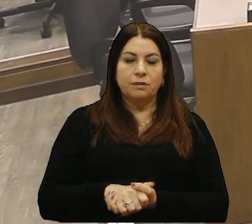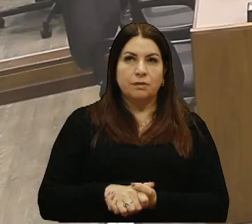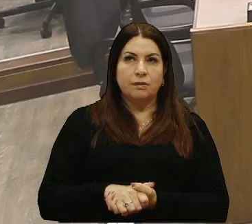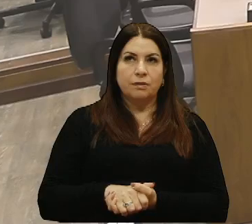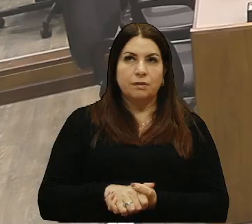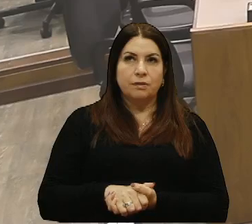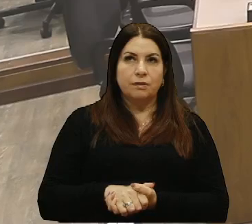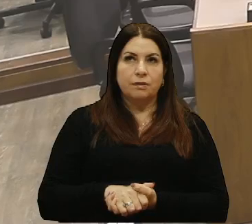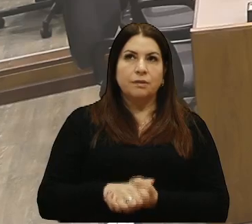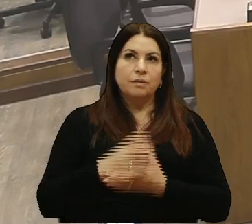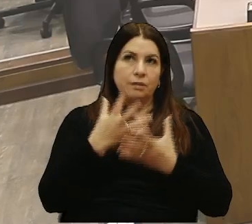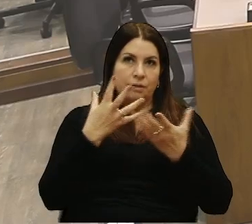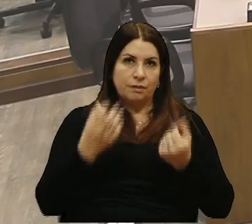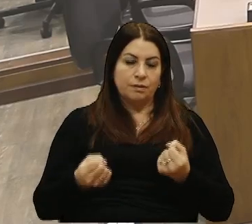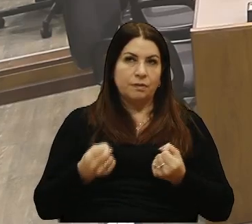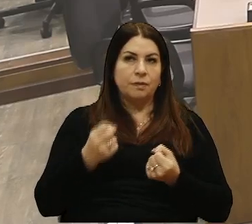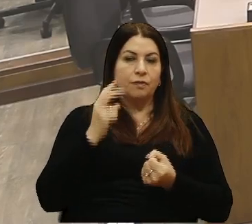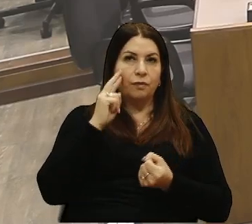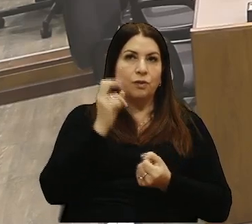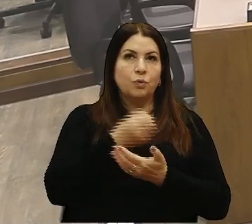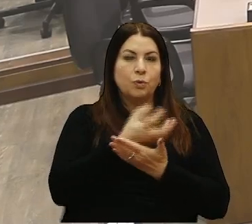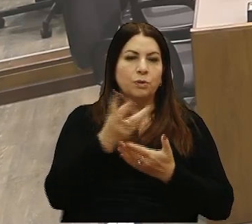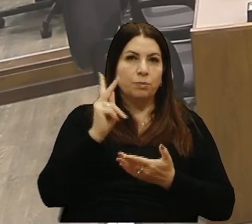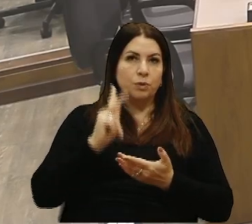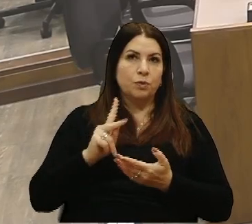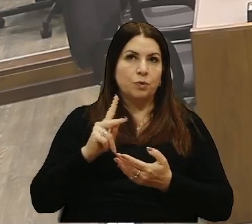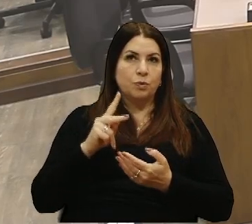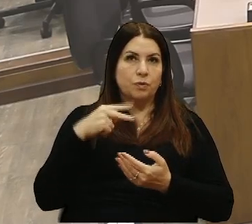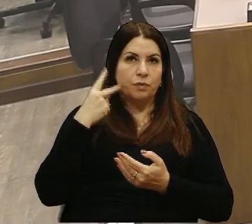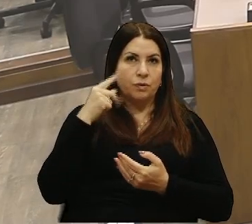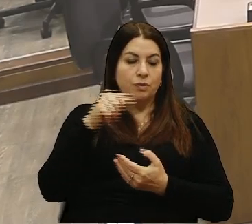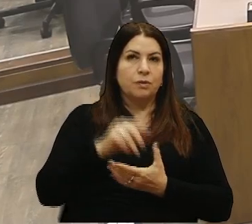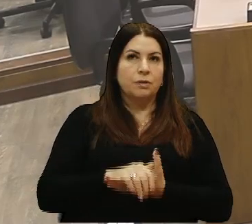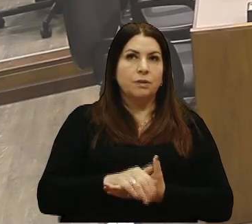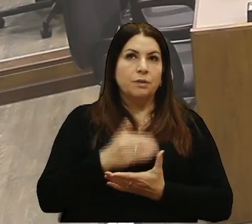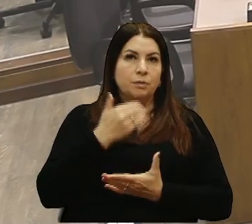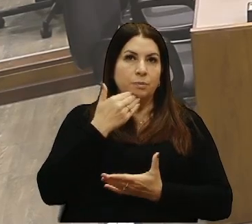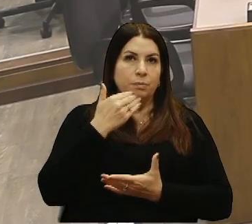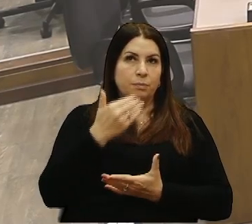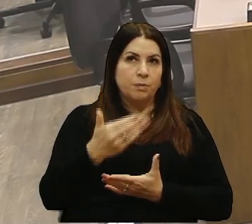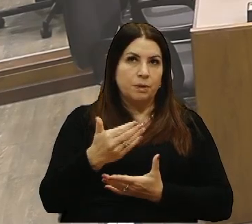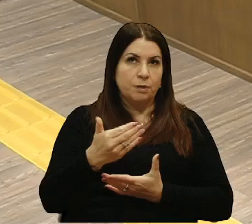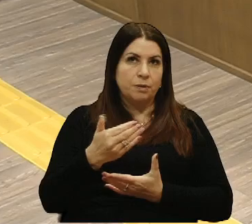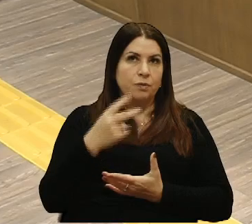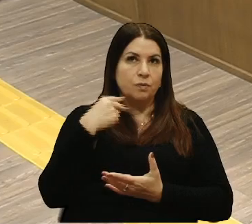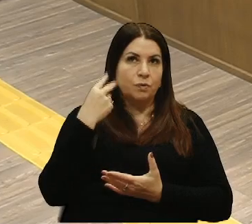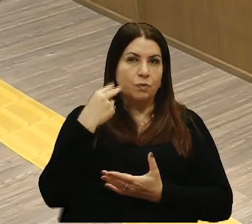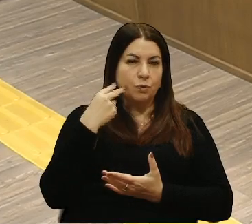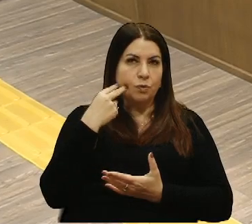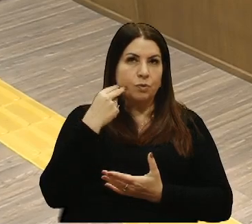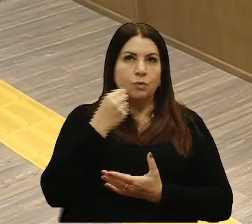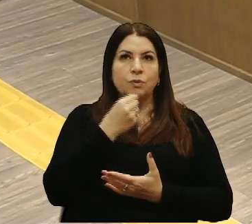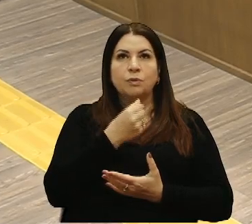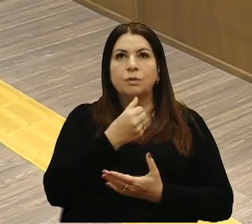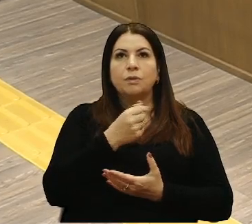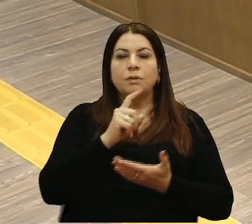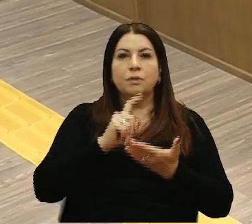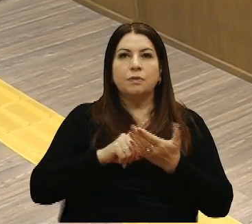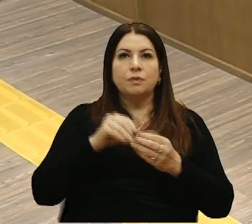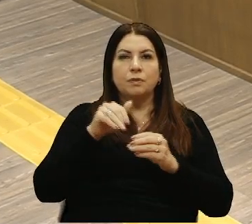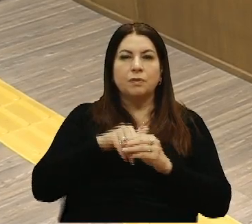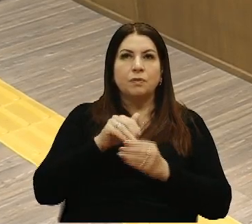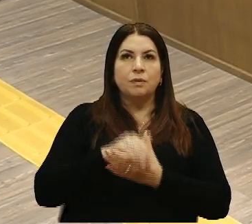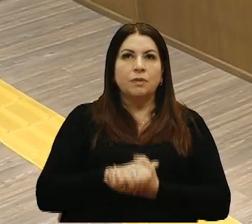Questão deferida. Verificação de quórum. Então, peço aos vereadores e vereadoras que